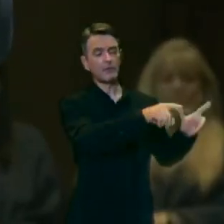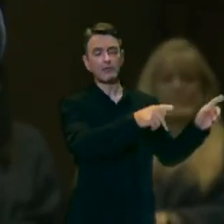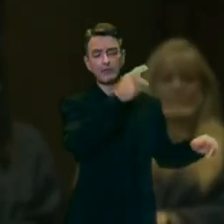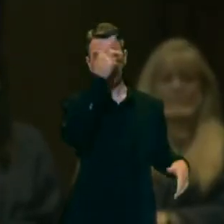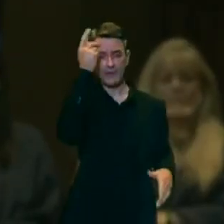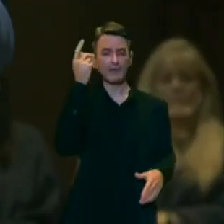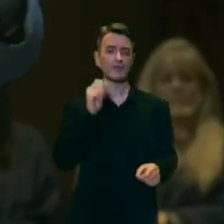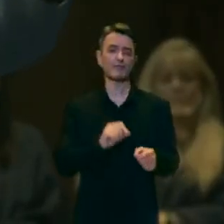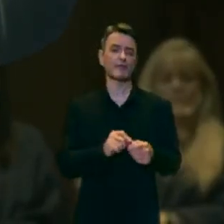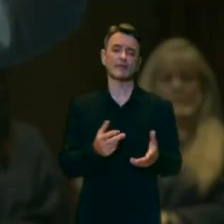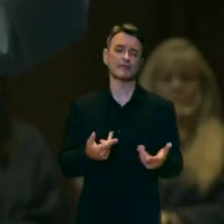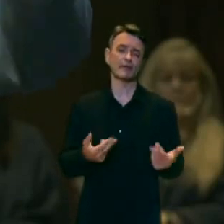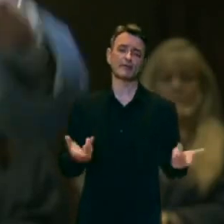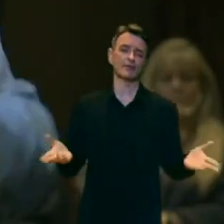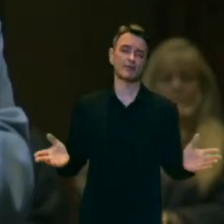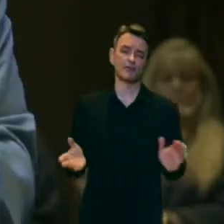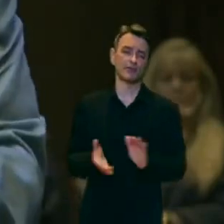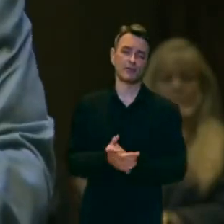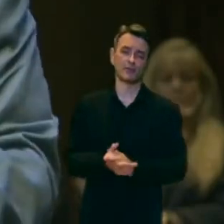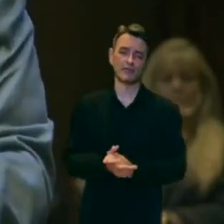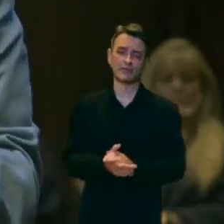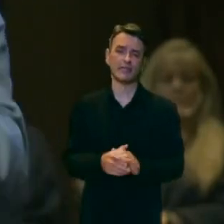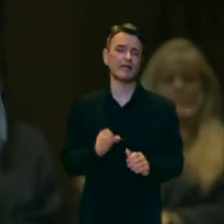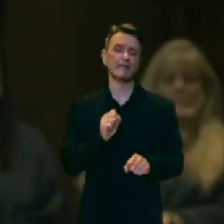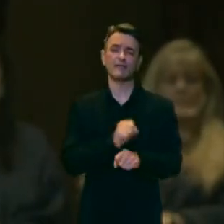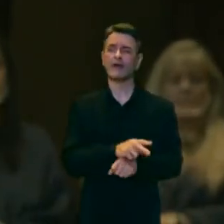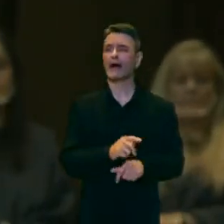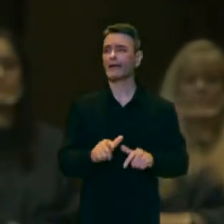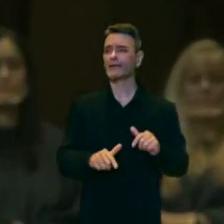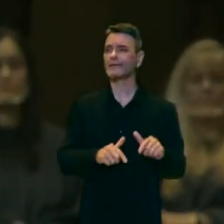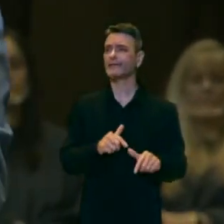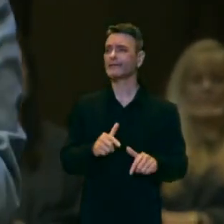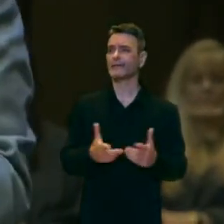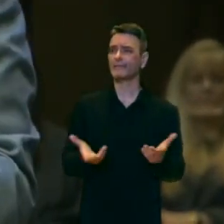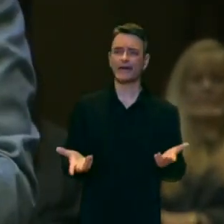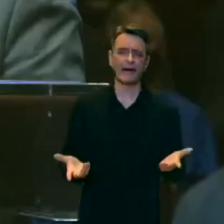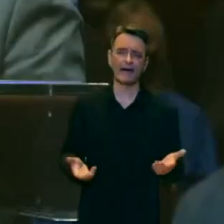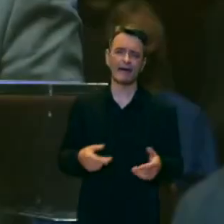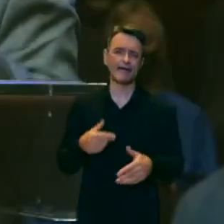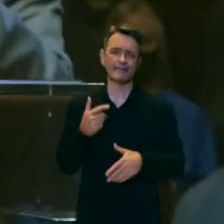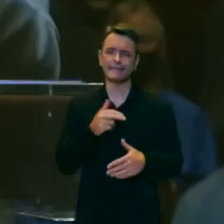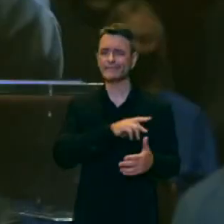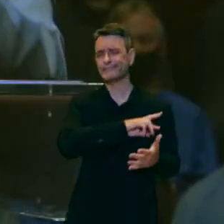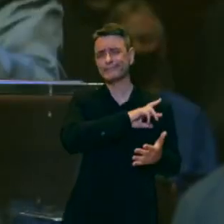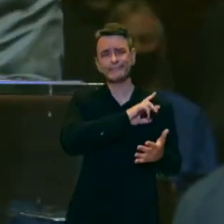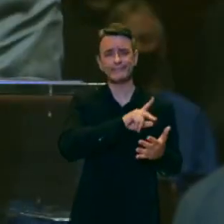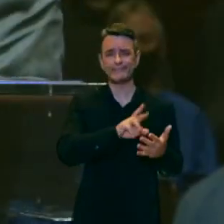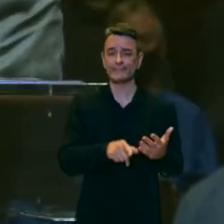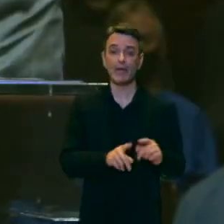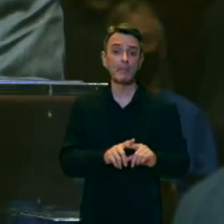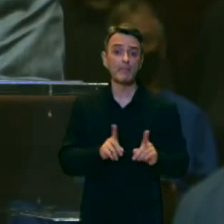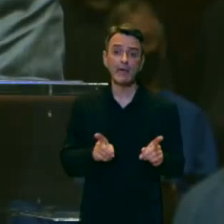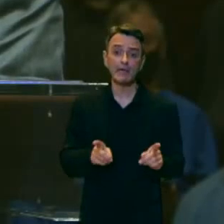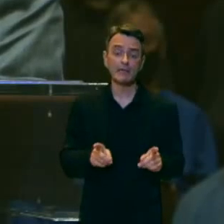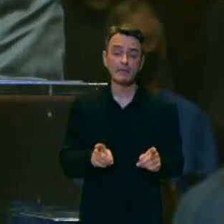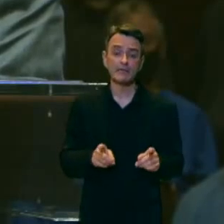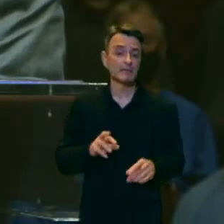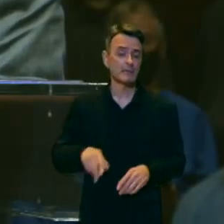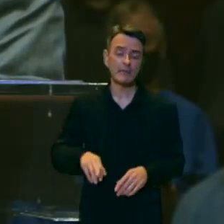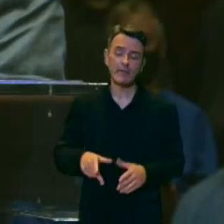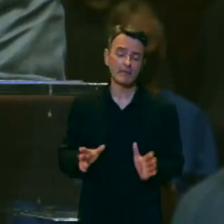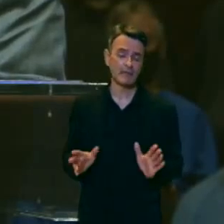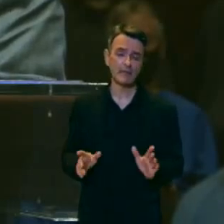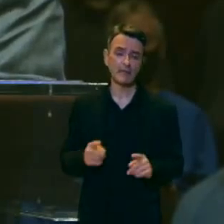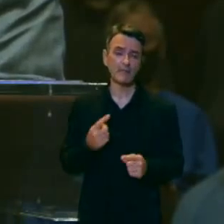vai ser um QI de indicação de alguém, não é? E não sei o quê, Queridos, não é assim que funciona. O servo